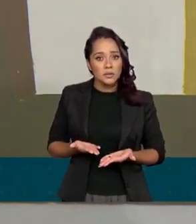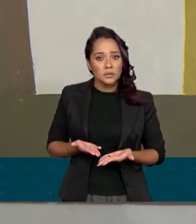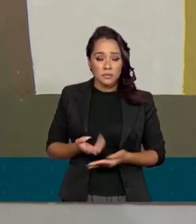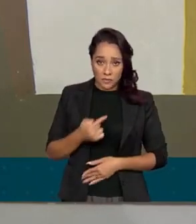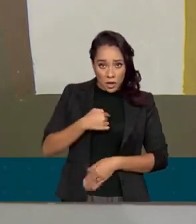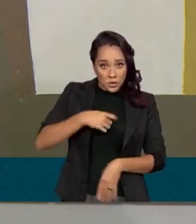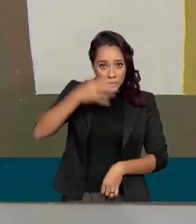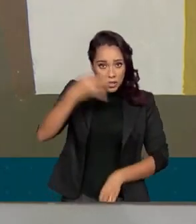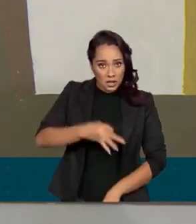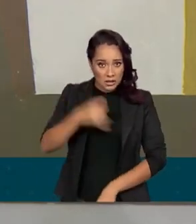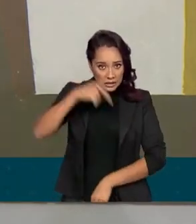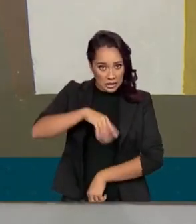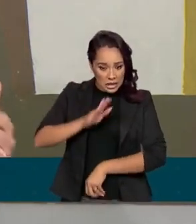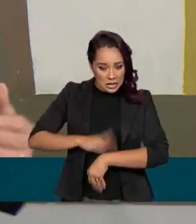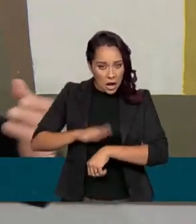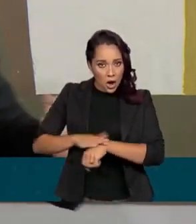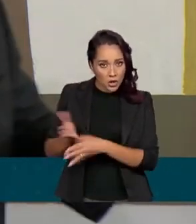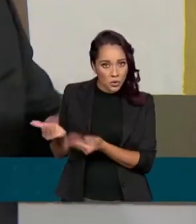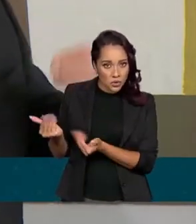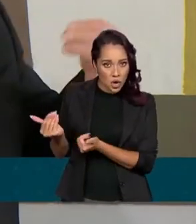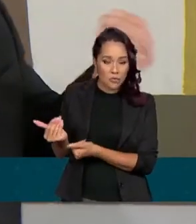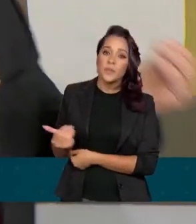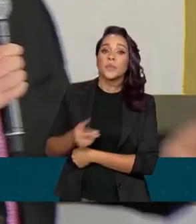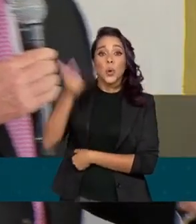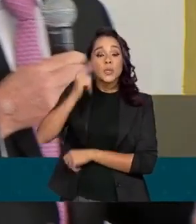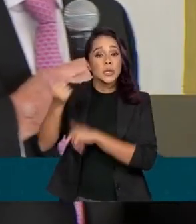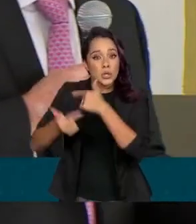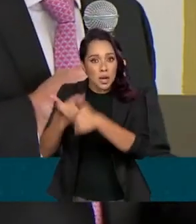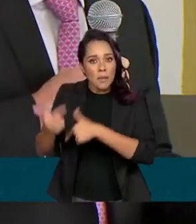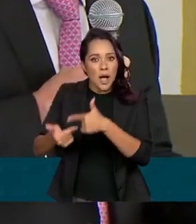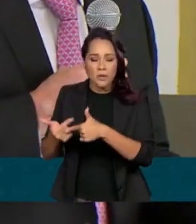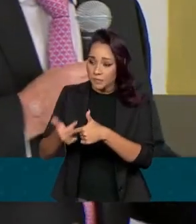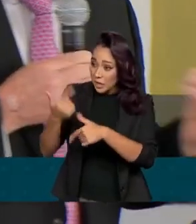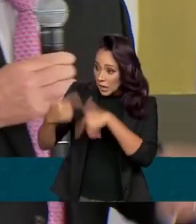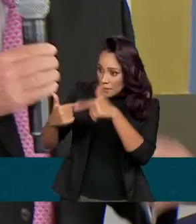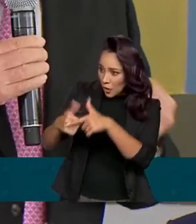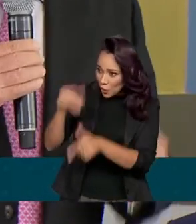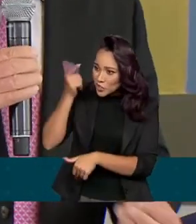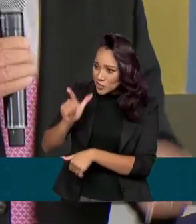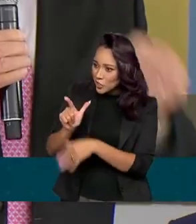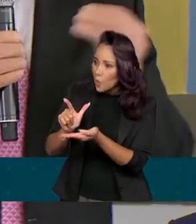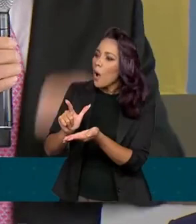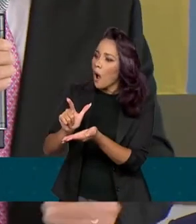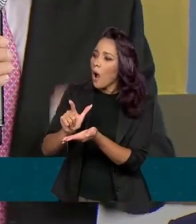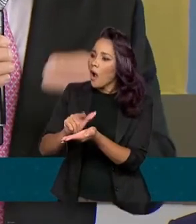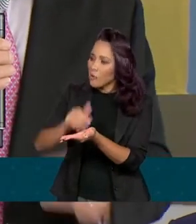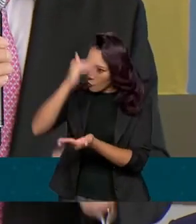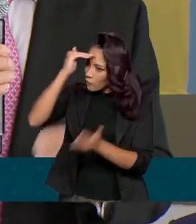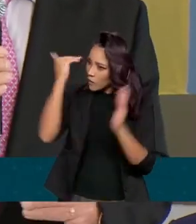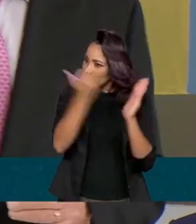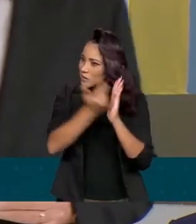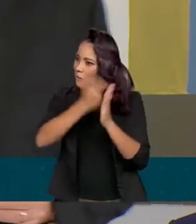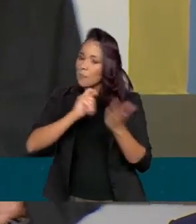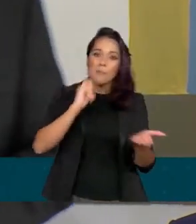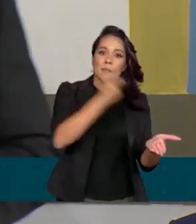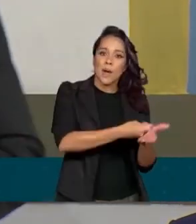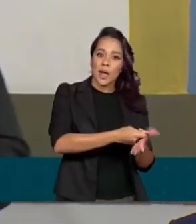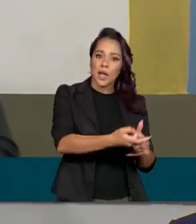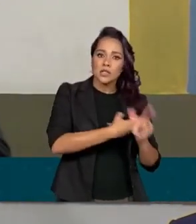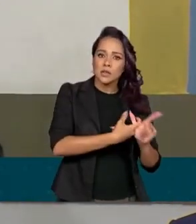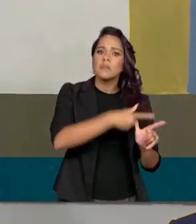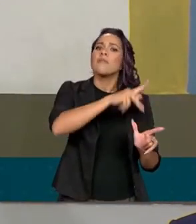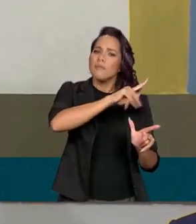Eu tenho certeza que na hora que esse jovem arrumar um emprego, ele vai cumprir com o compromisso dele de pagar sua